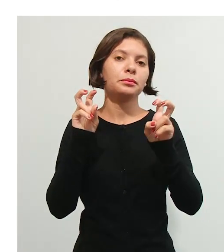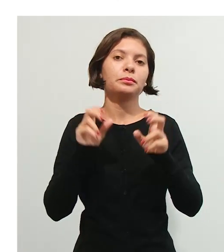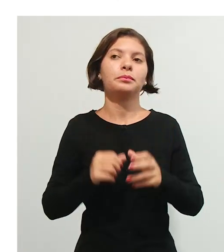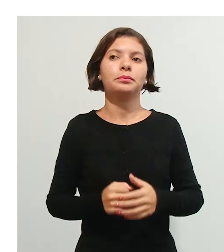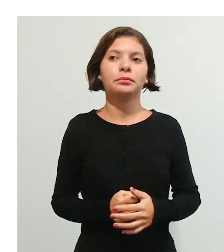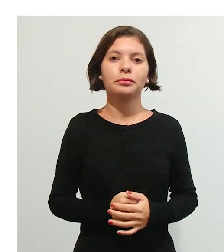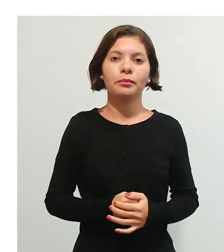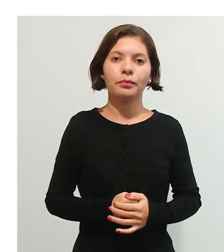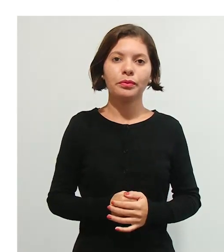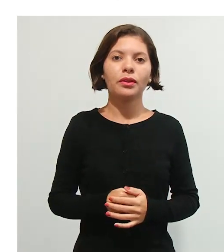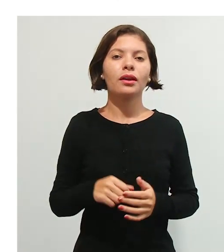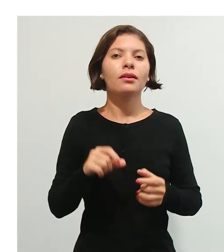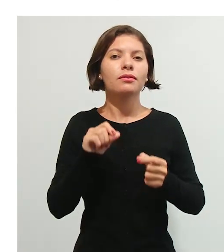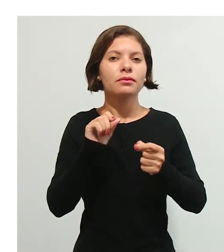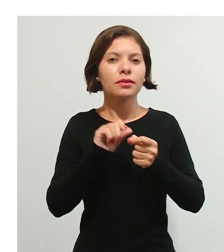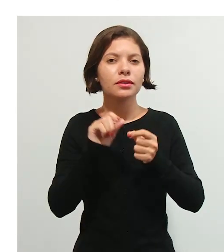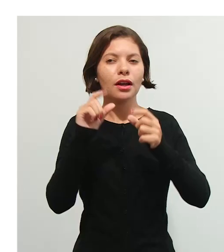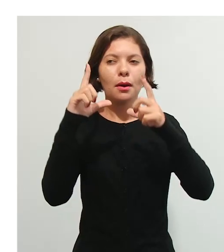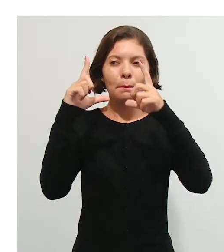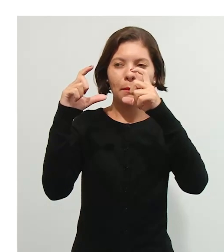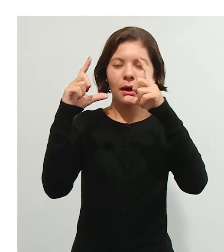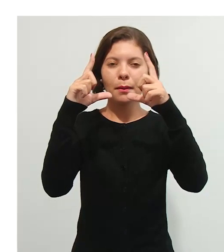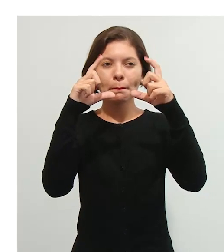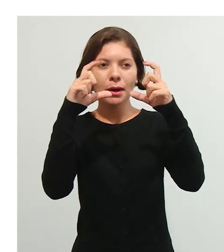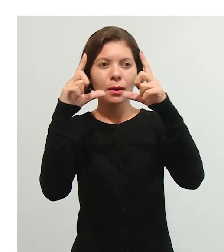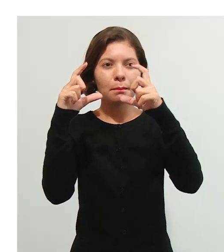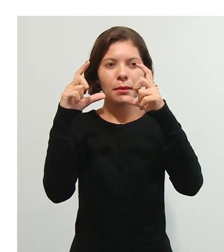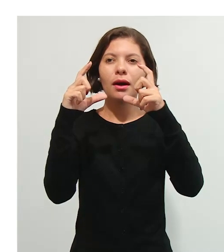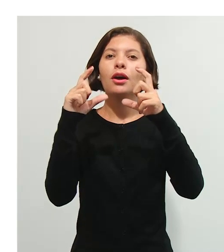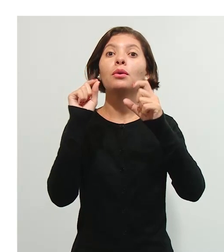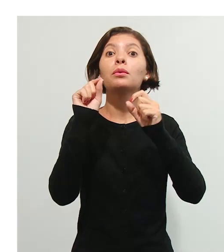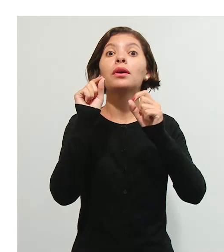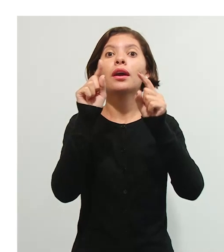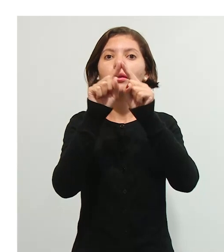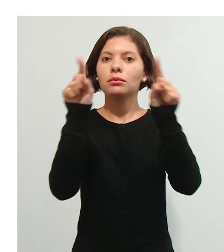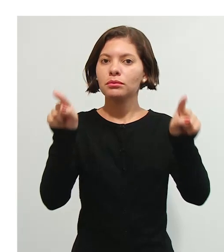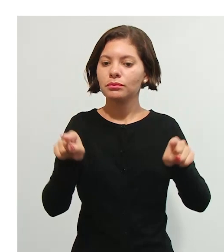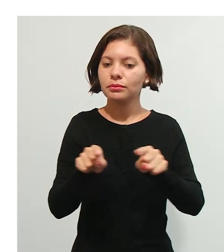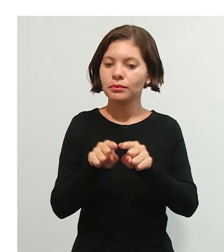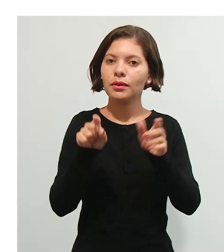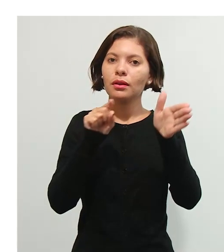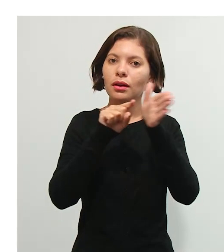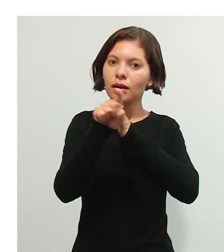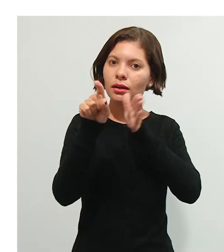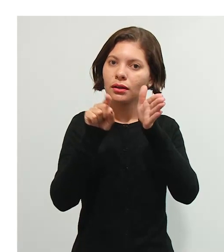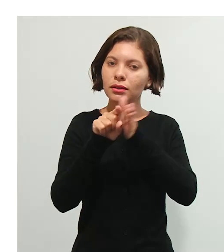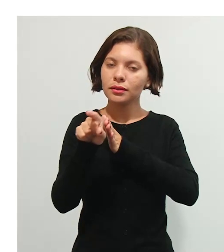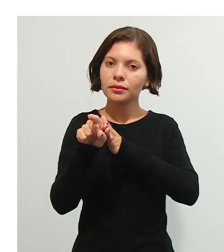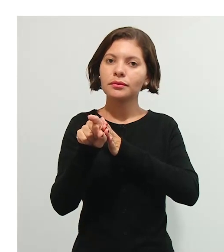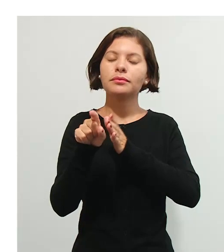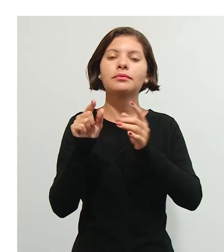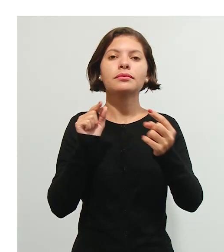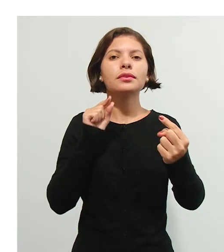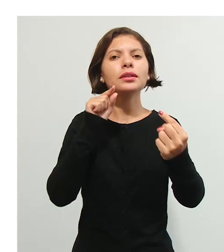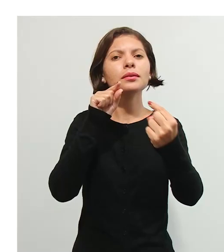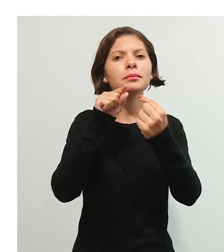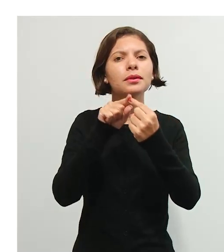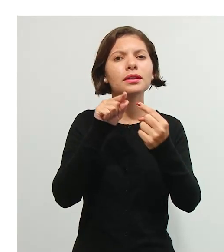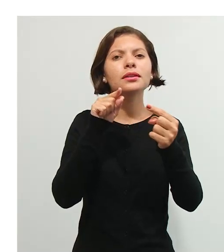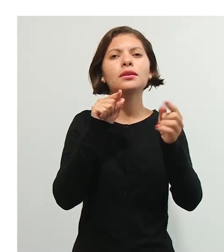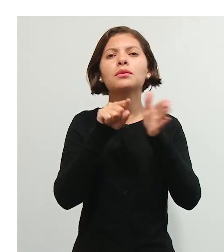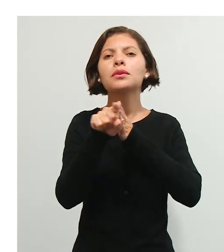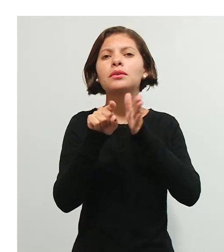sustentável e fazer o registro fotográfico da elaboração do questionário quanto à aplicação